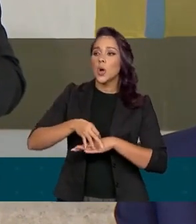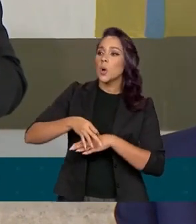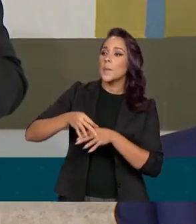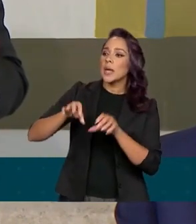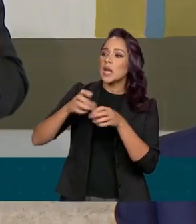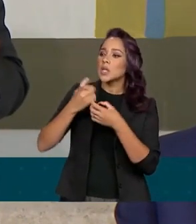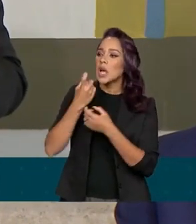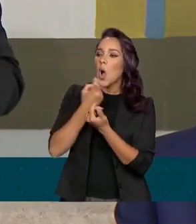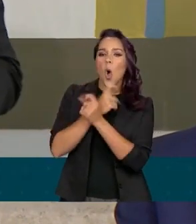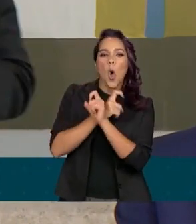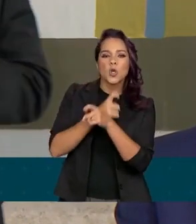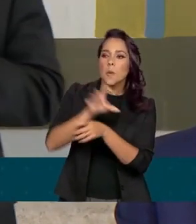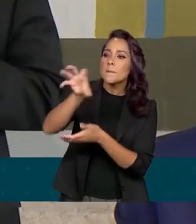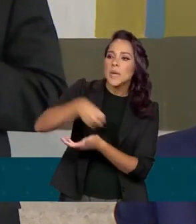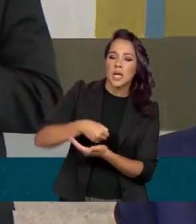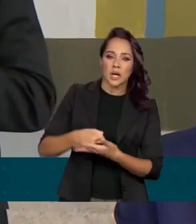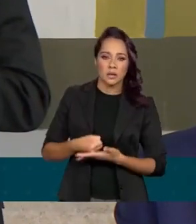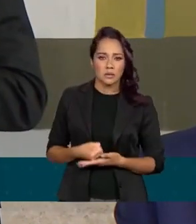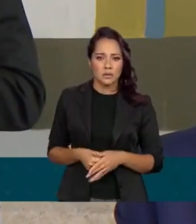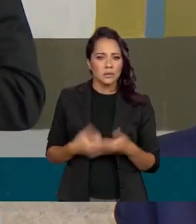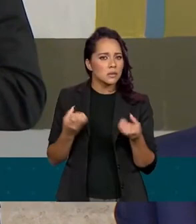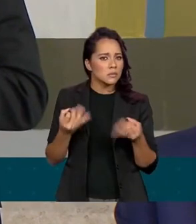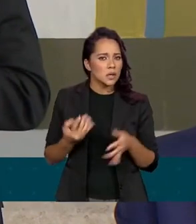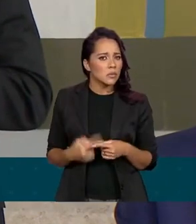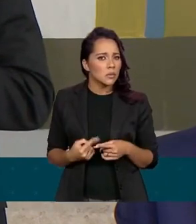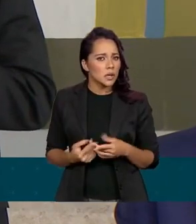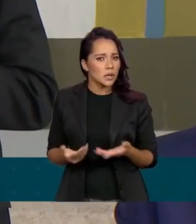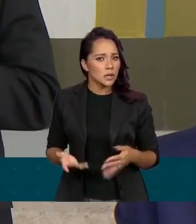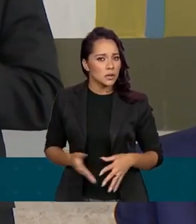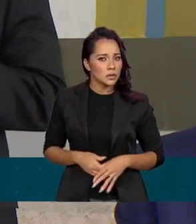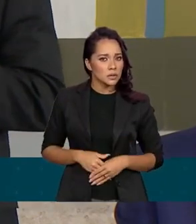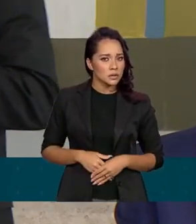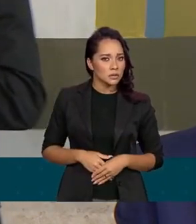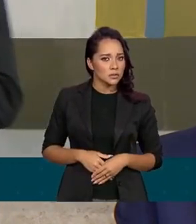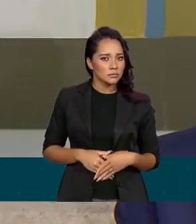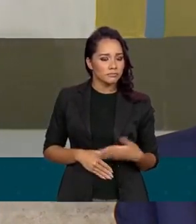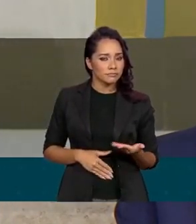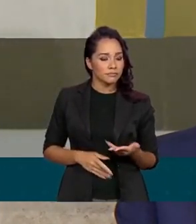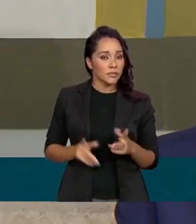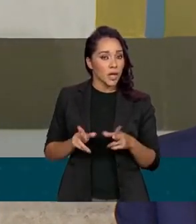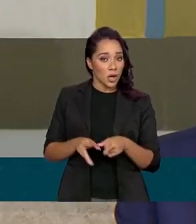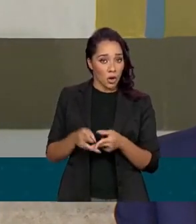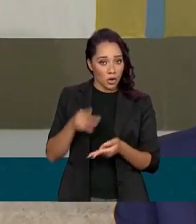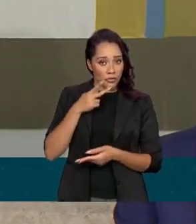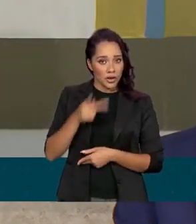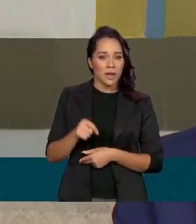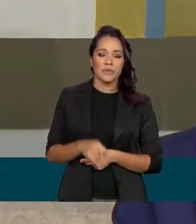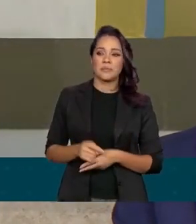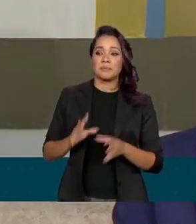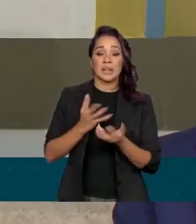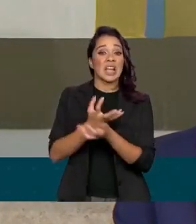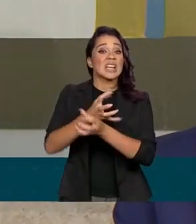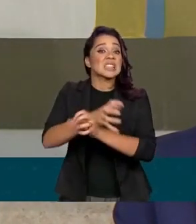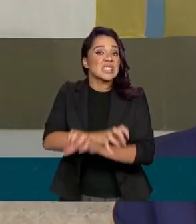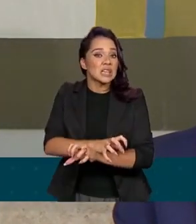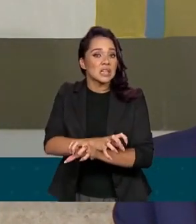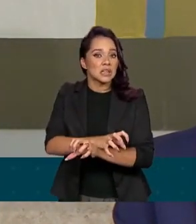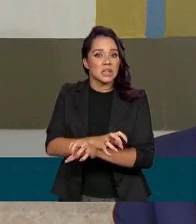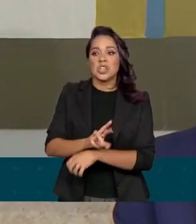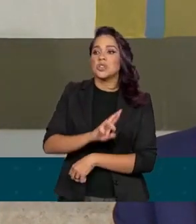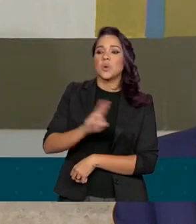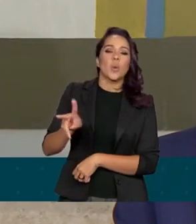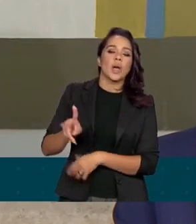osso? Qual é a explicação? Da mesma forma que eu dizia que a seca não